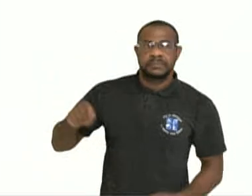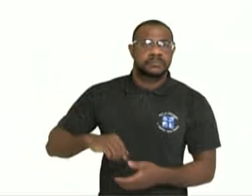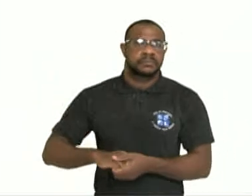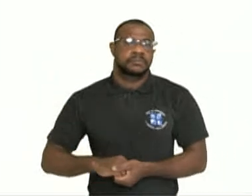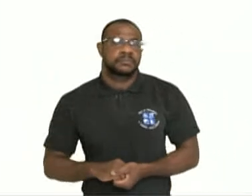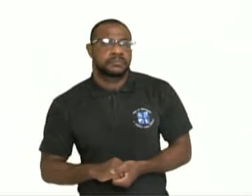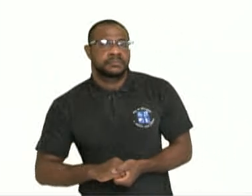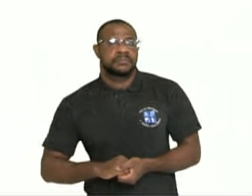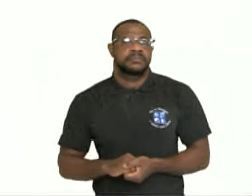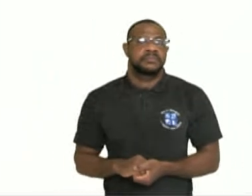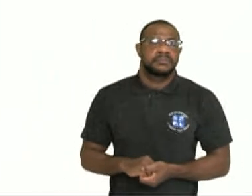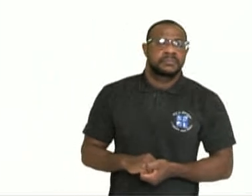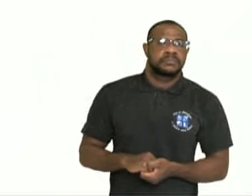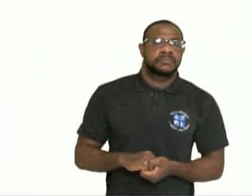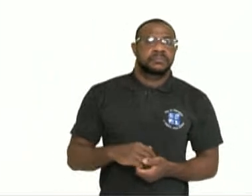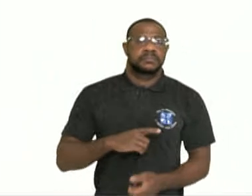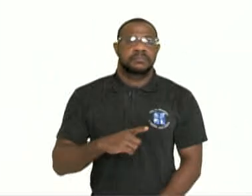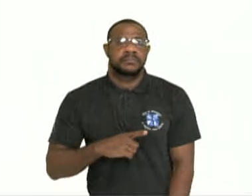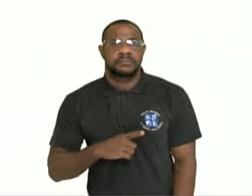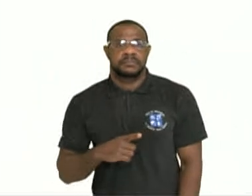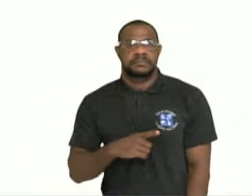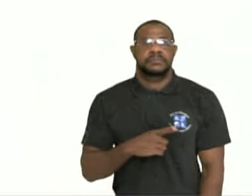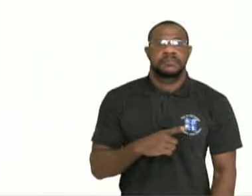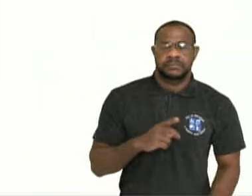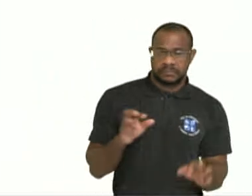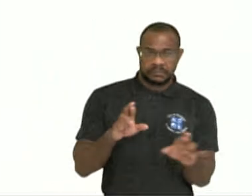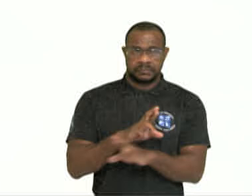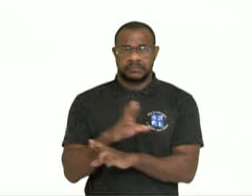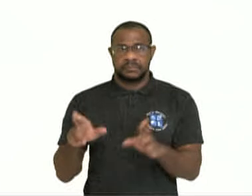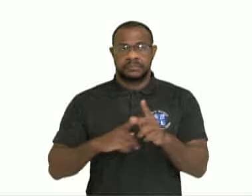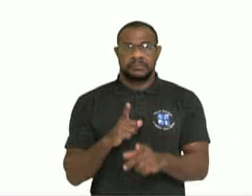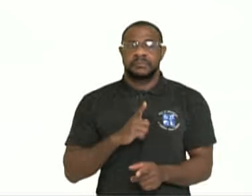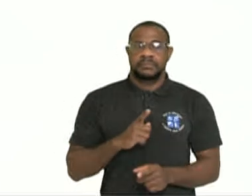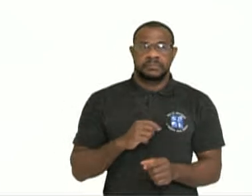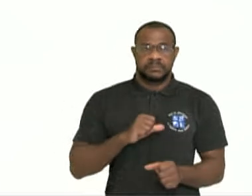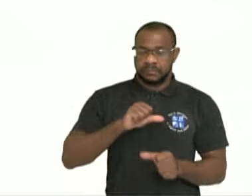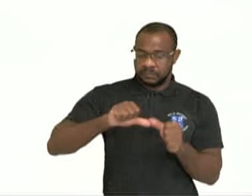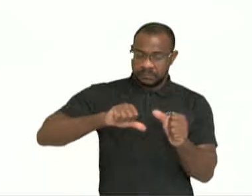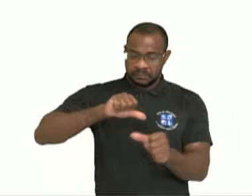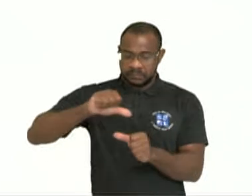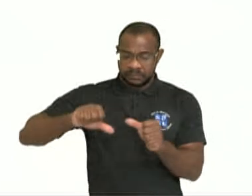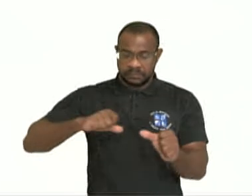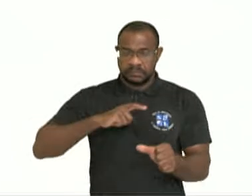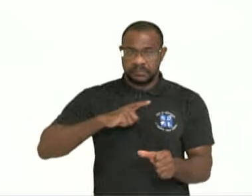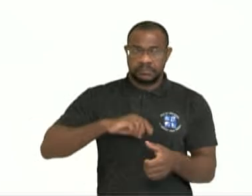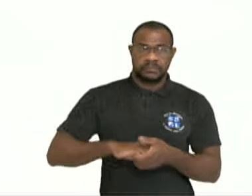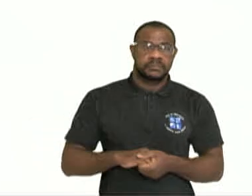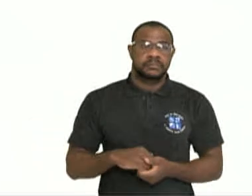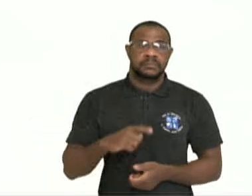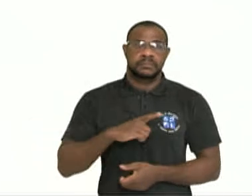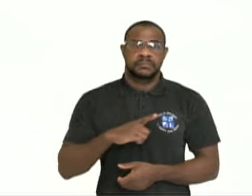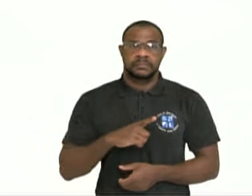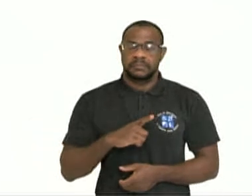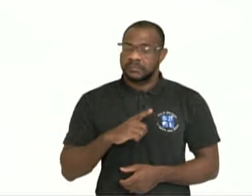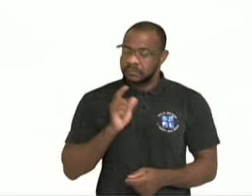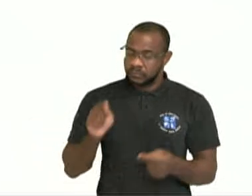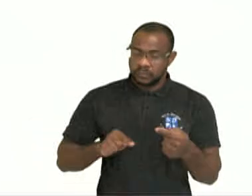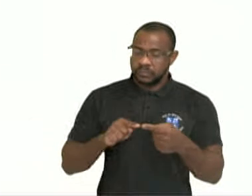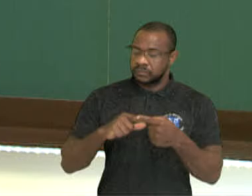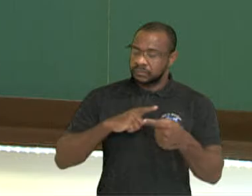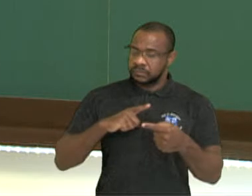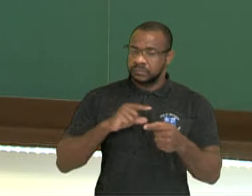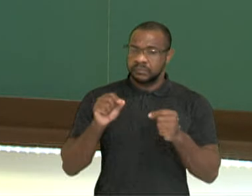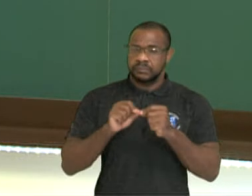são o e u, apresentam uma relação de alternância. Então, ela está ali com o objetivo